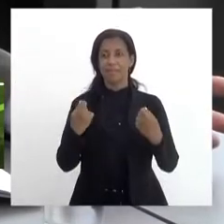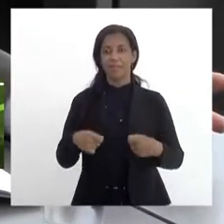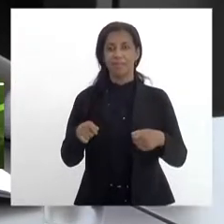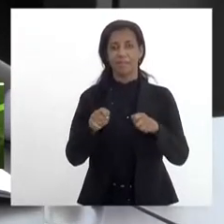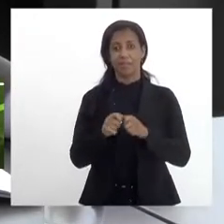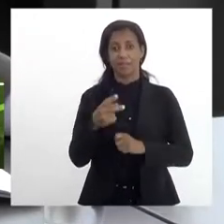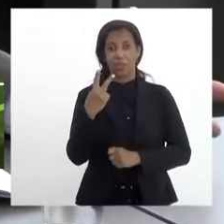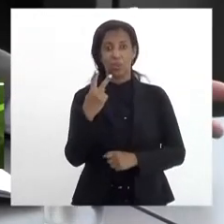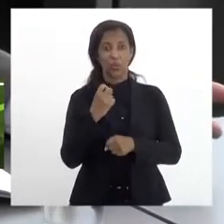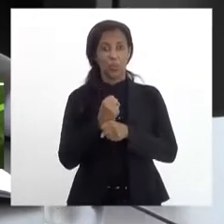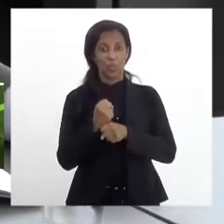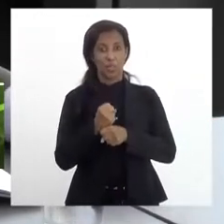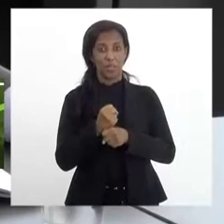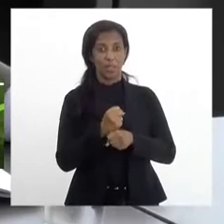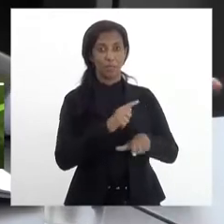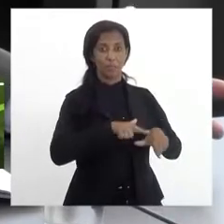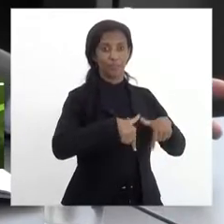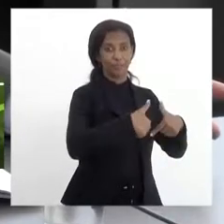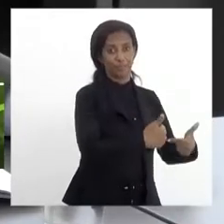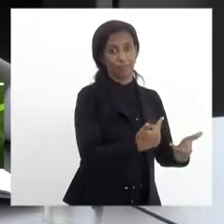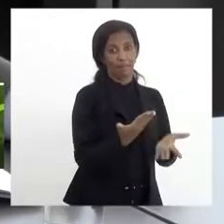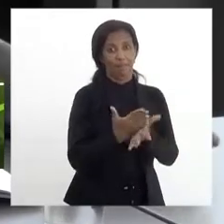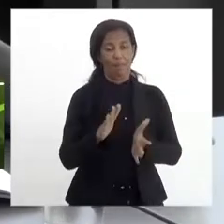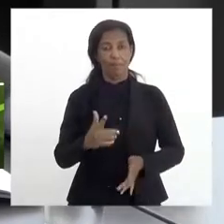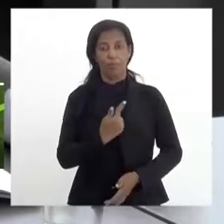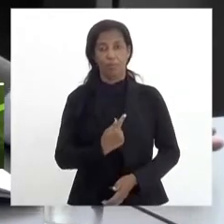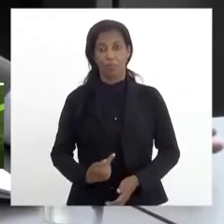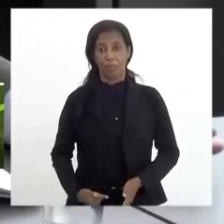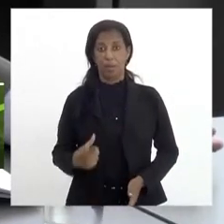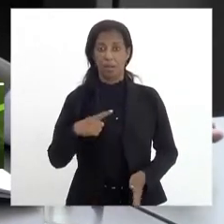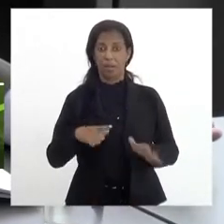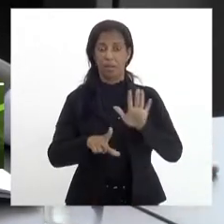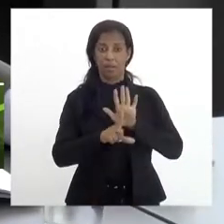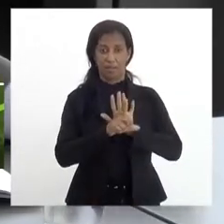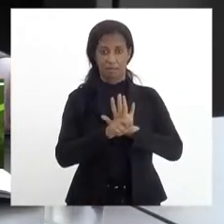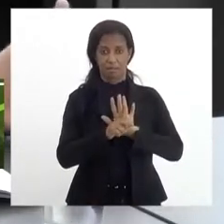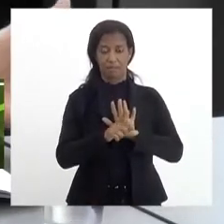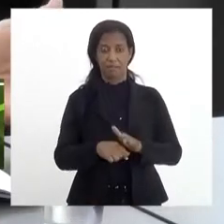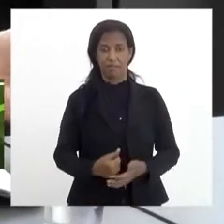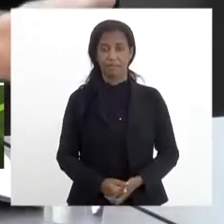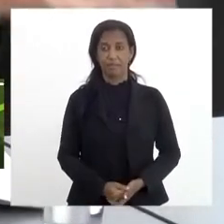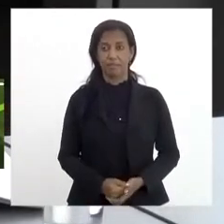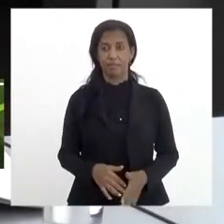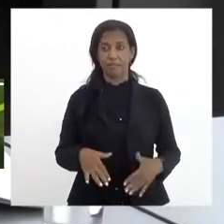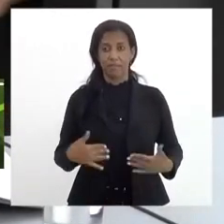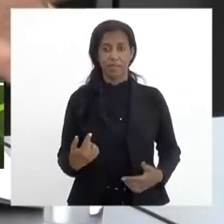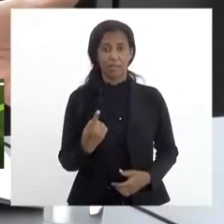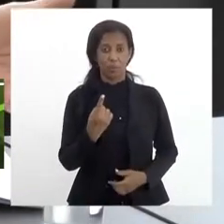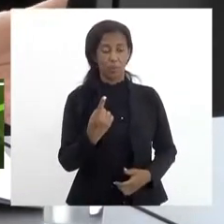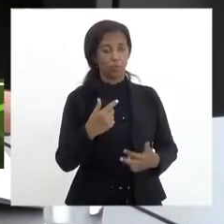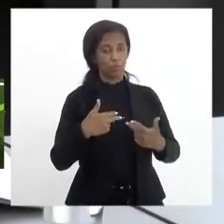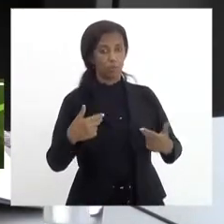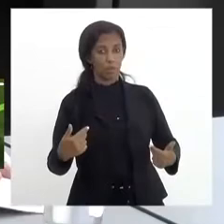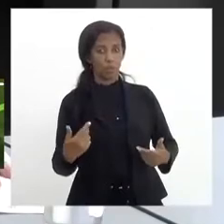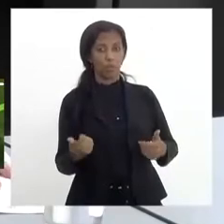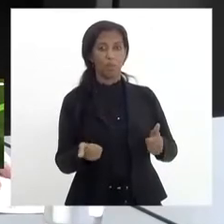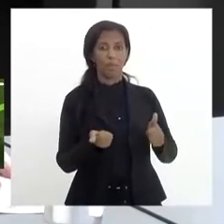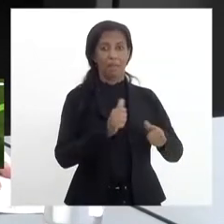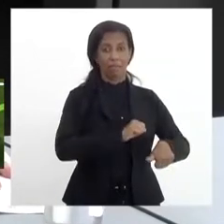governo. Quer dizer, e tem lei, e tem lei. Então, uma das questões que eu tive que